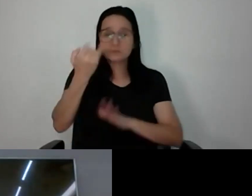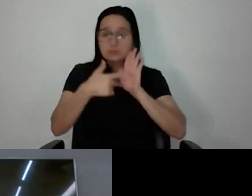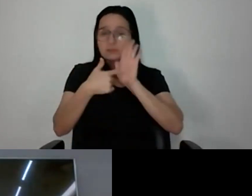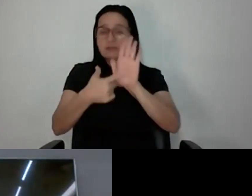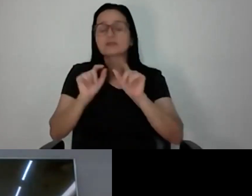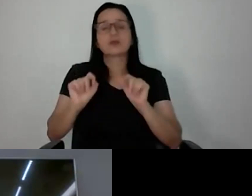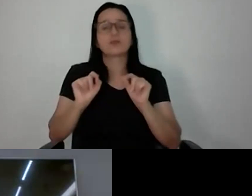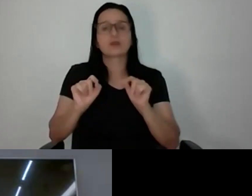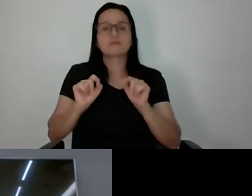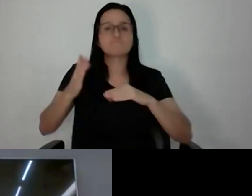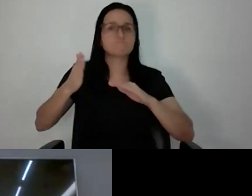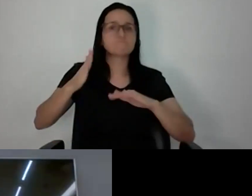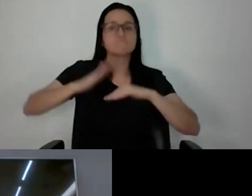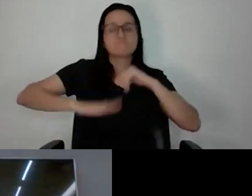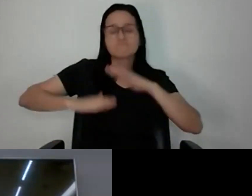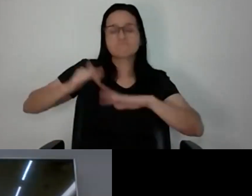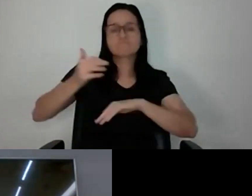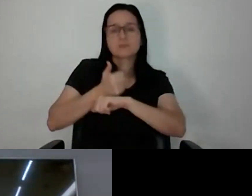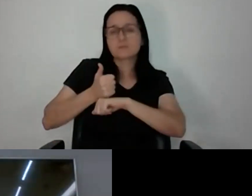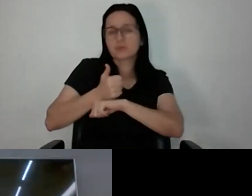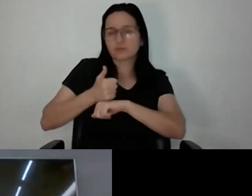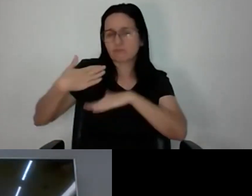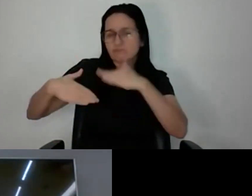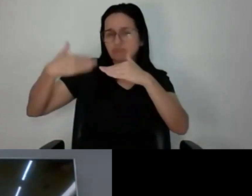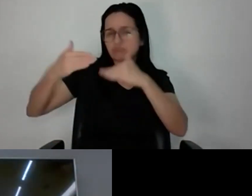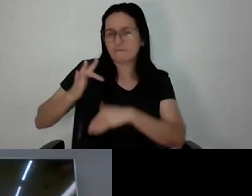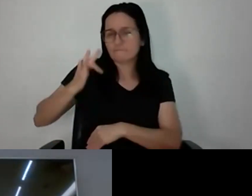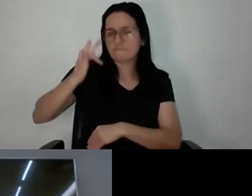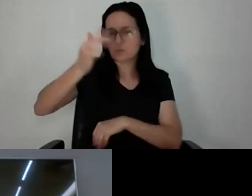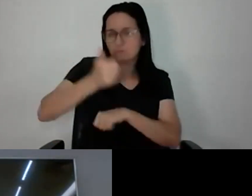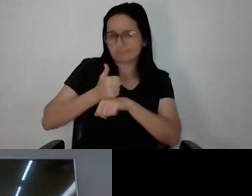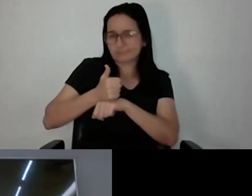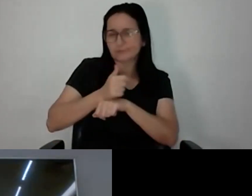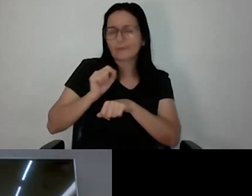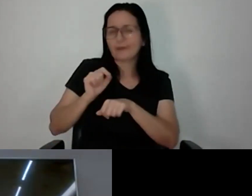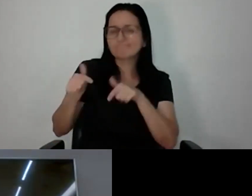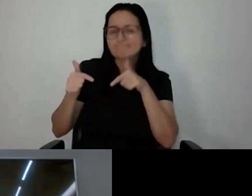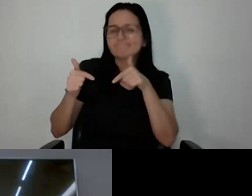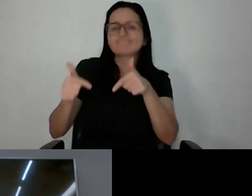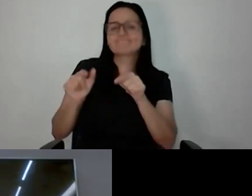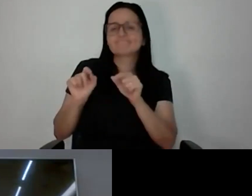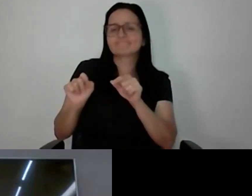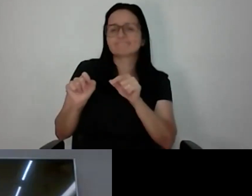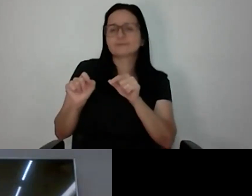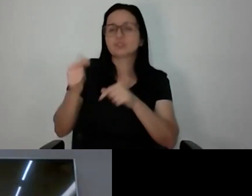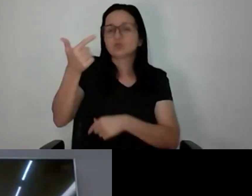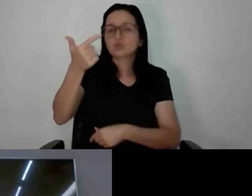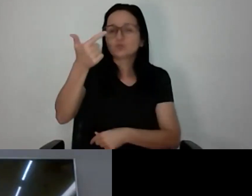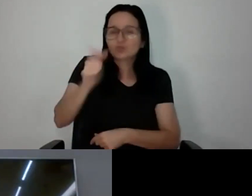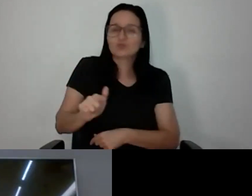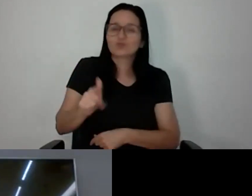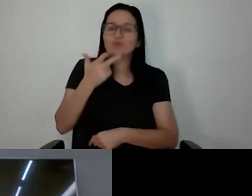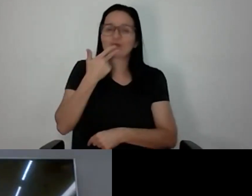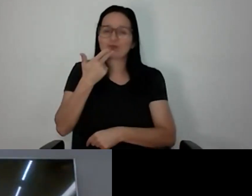a gente percebe que um profissional do futuro deve ter, o que ele deve investir, é ser, de novo, uma frase também bastante abrangente,